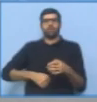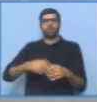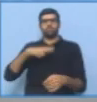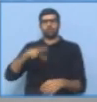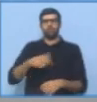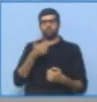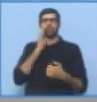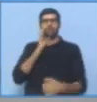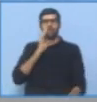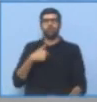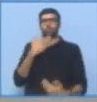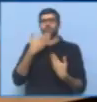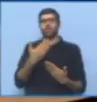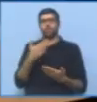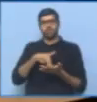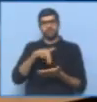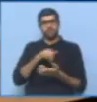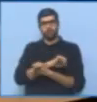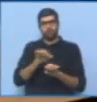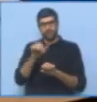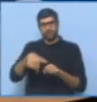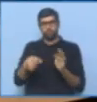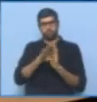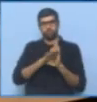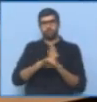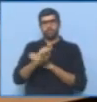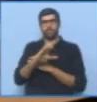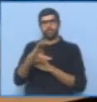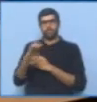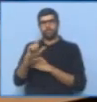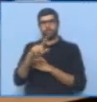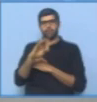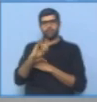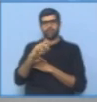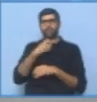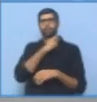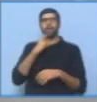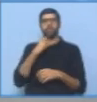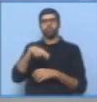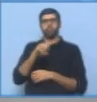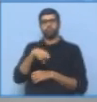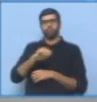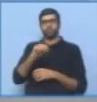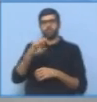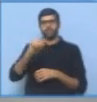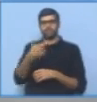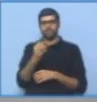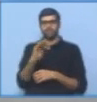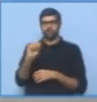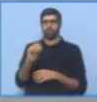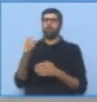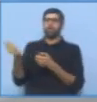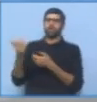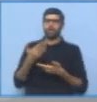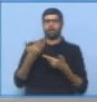Boa tarde. Obrigado por estarem entre nós, aqui no programa Eclésia. Padre Nuno Santos, bem-vindo aqui a este espaço.